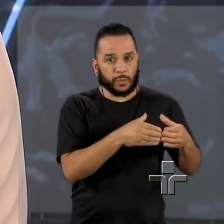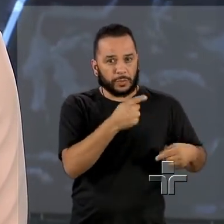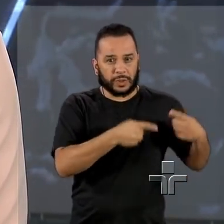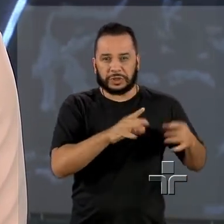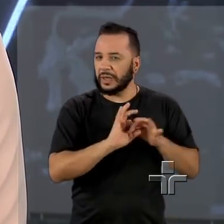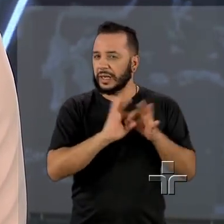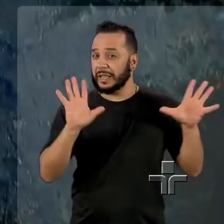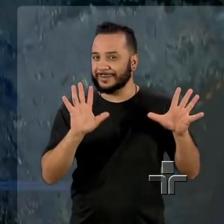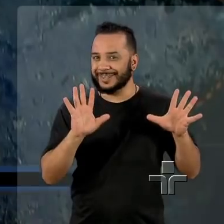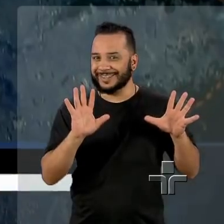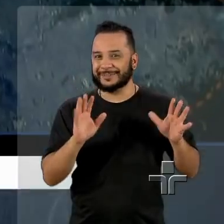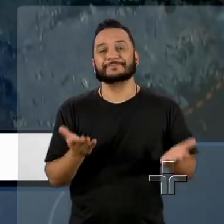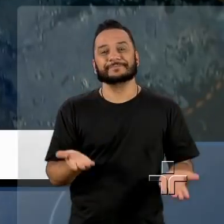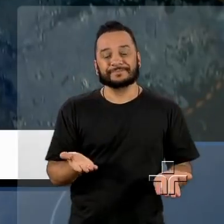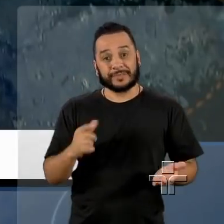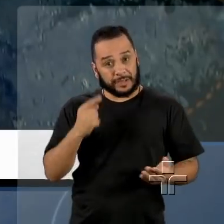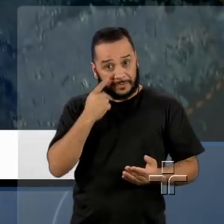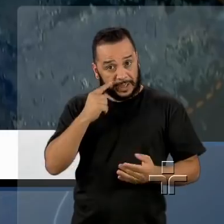nessa edição.